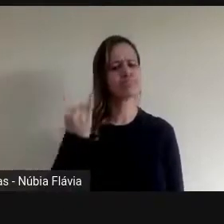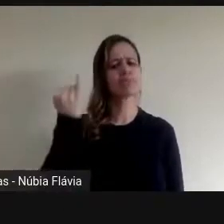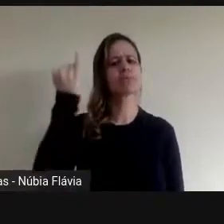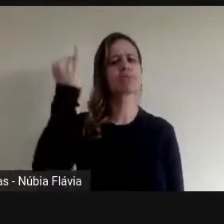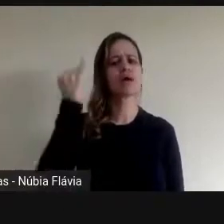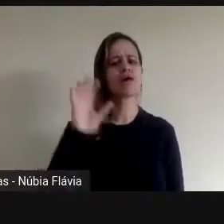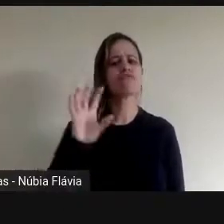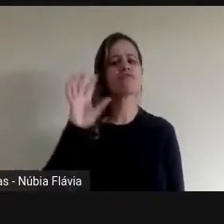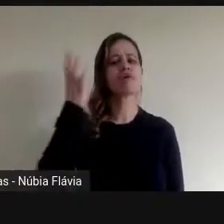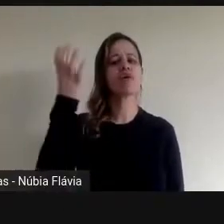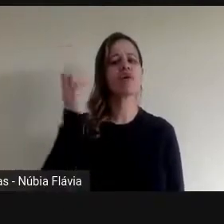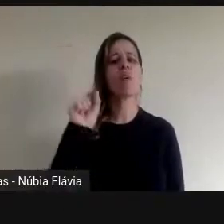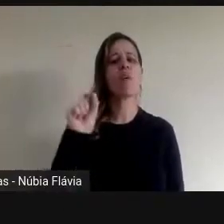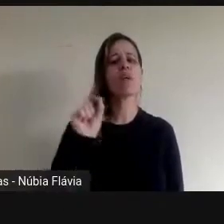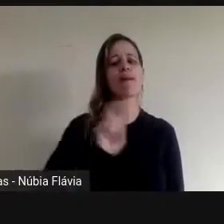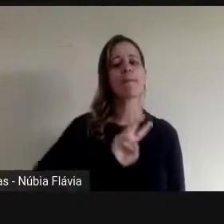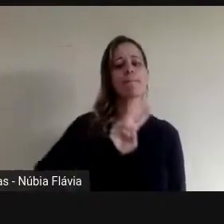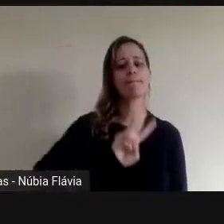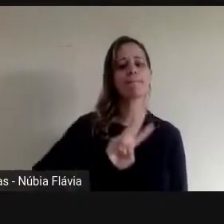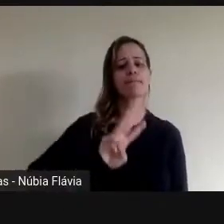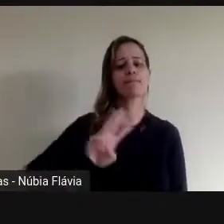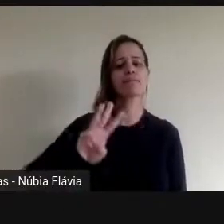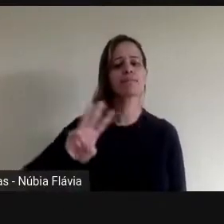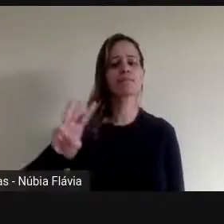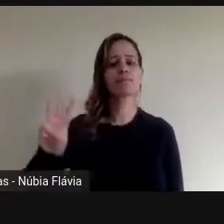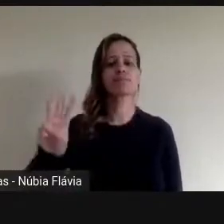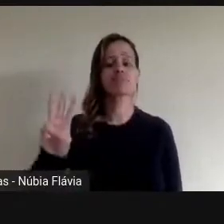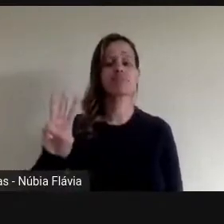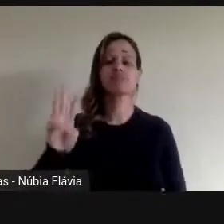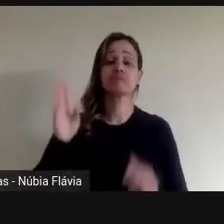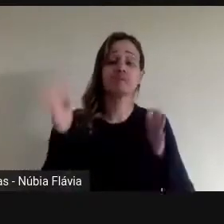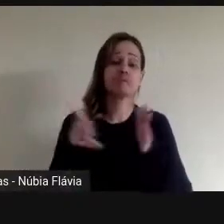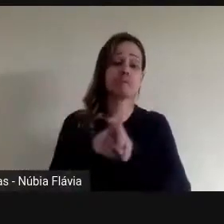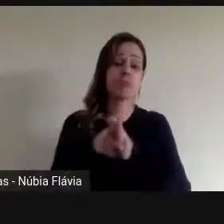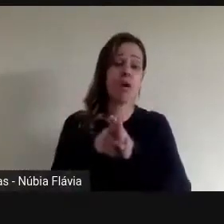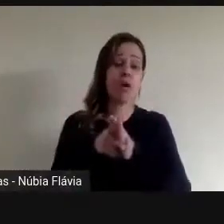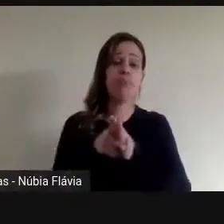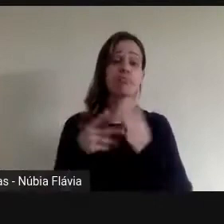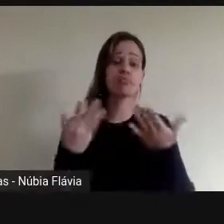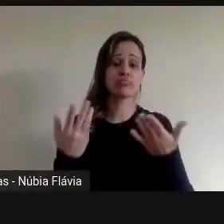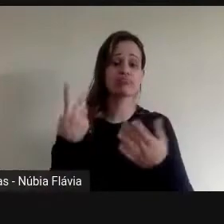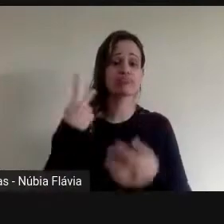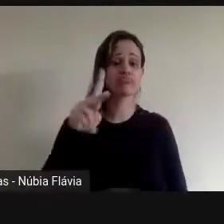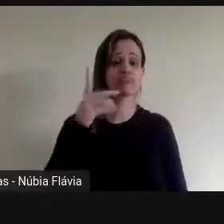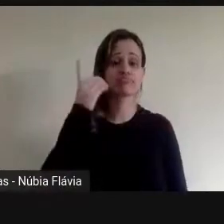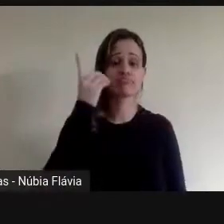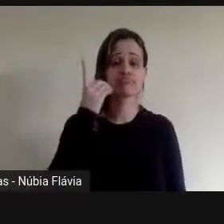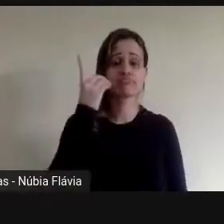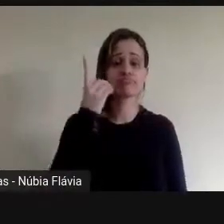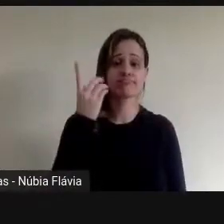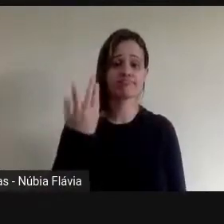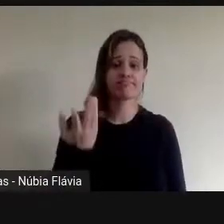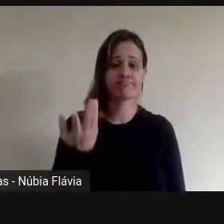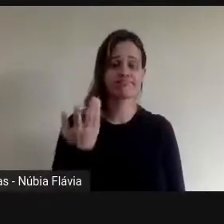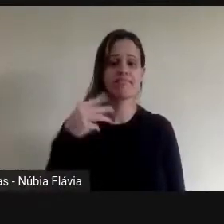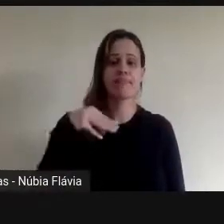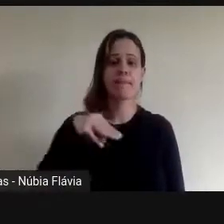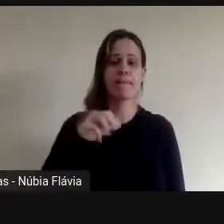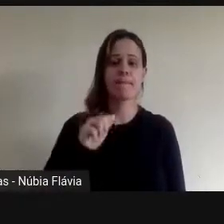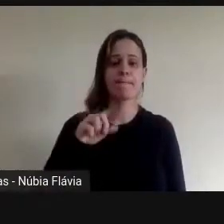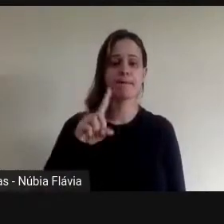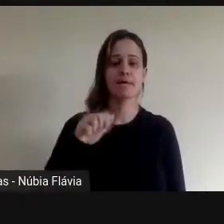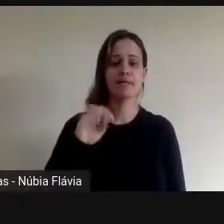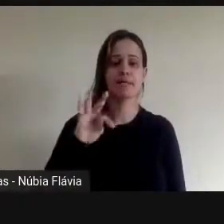chamar plataformização do mandato, talvez, não é? Quer dizer, aí o que acontece? Os mandatos começam